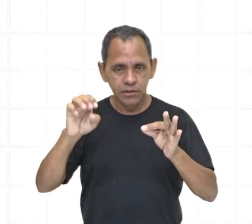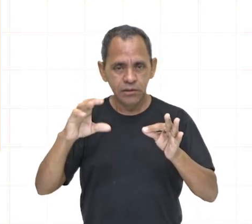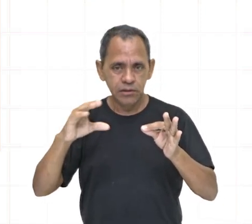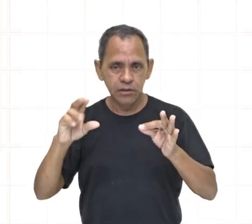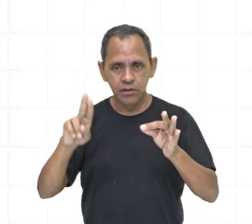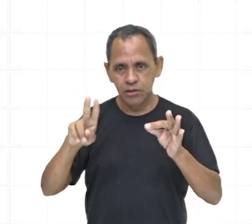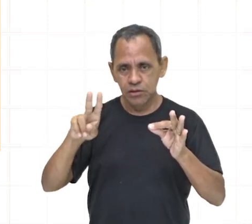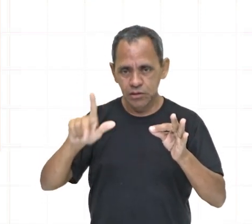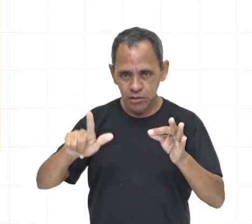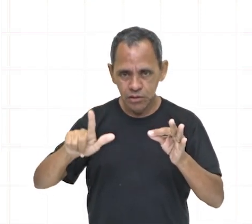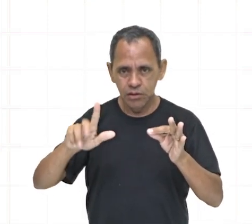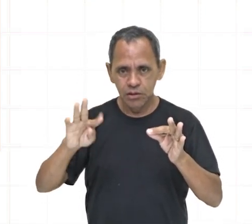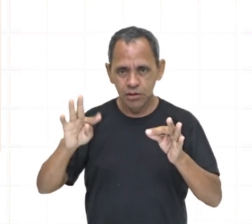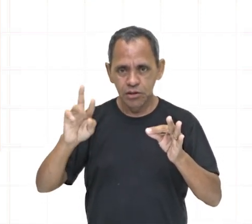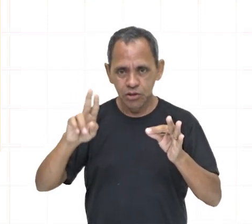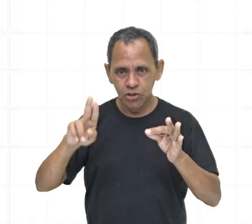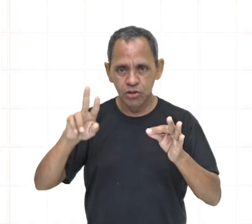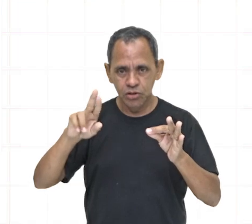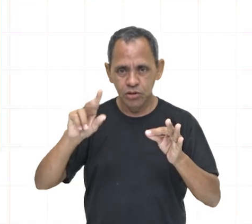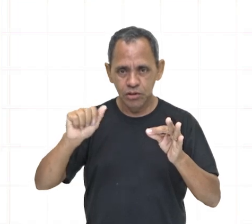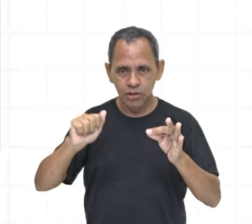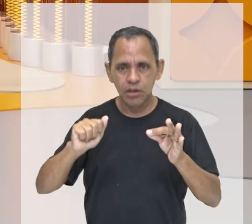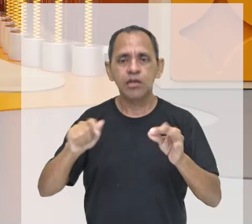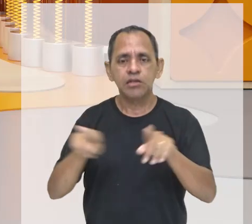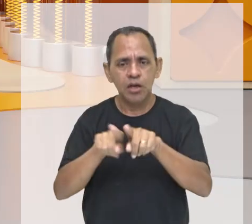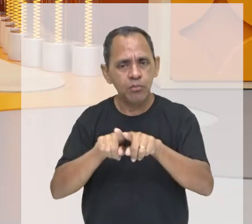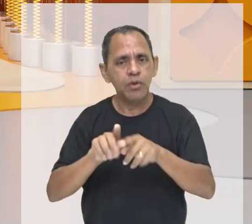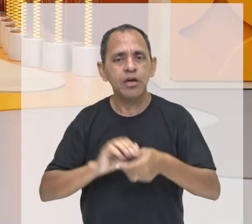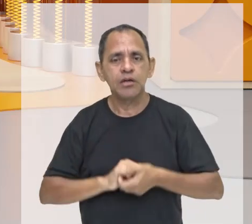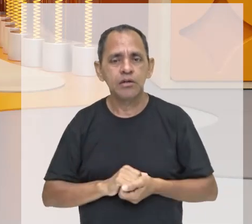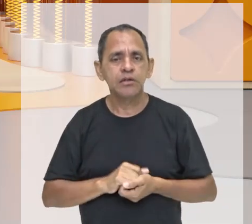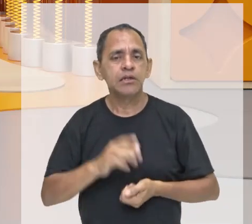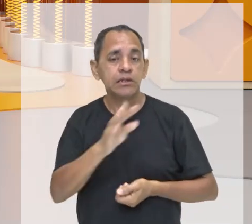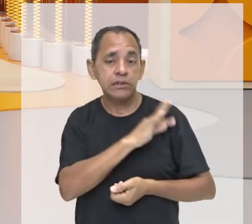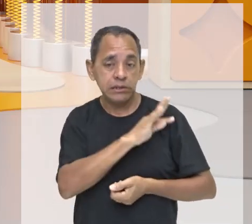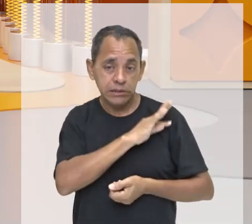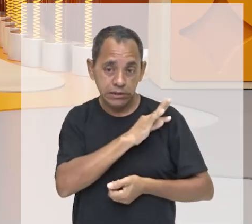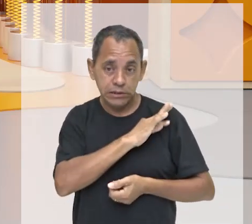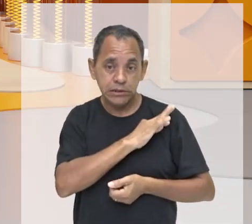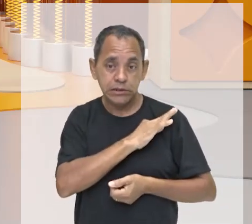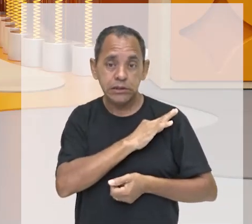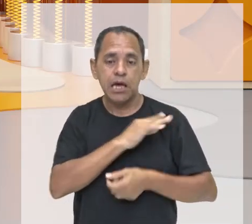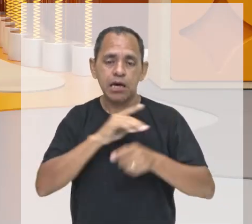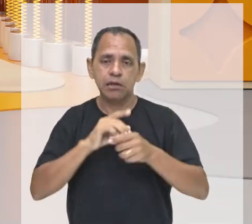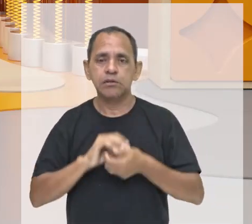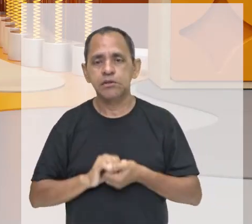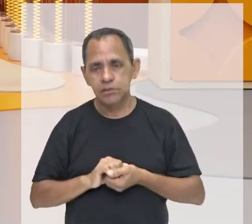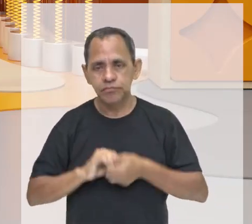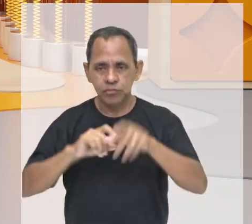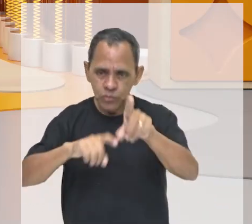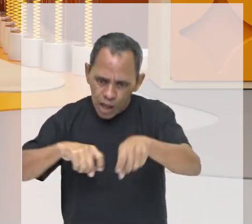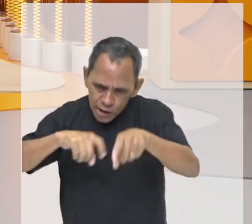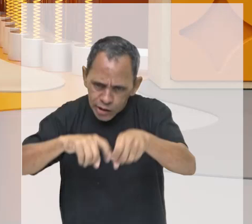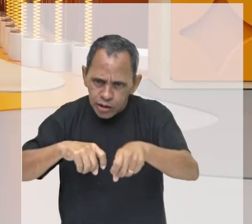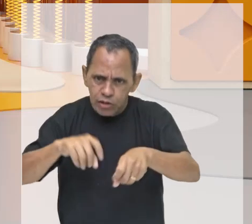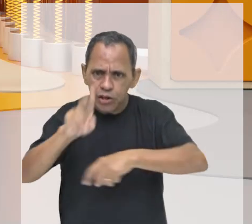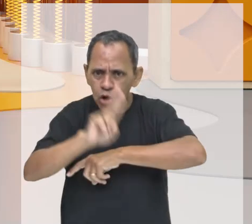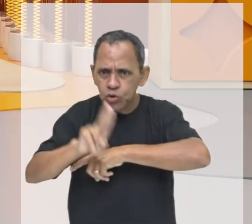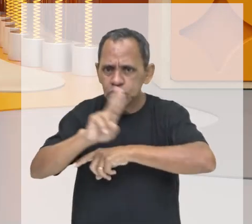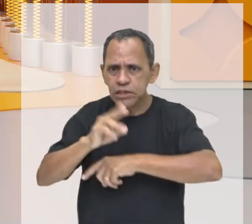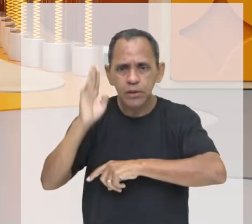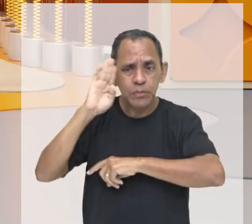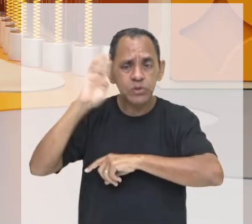agrícolas que acabam surgindo, né, elas vêm e acabam facilitando e é muito utilizado